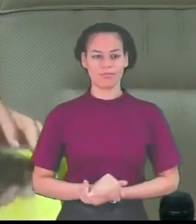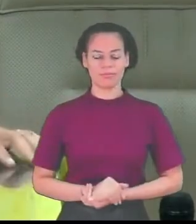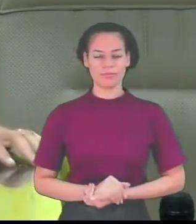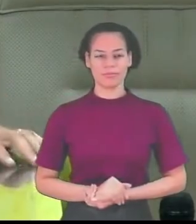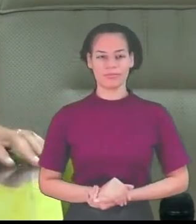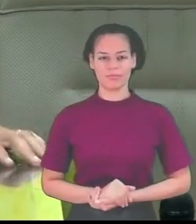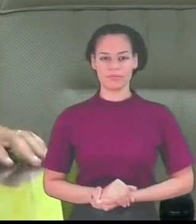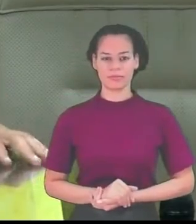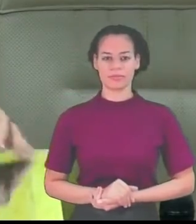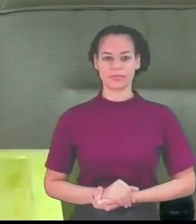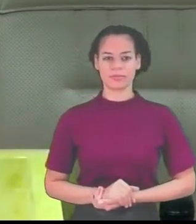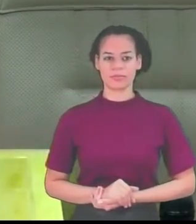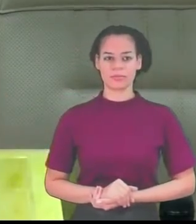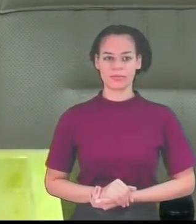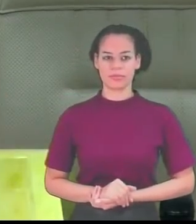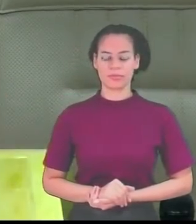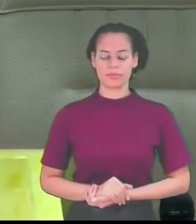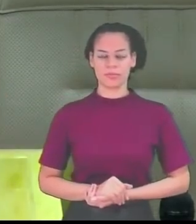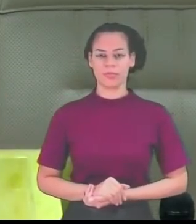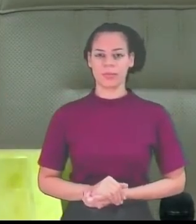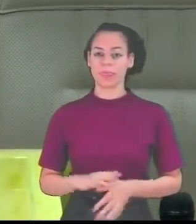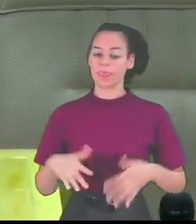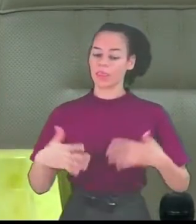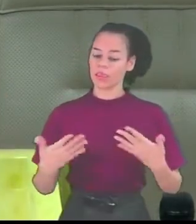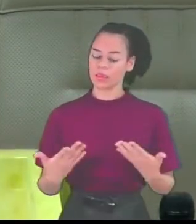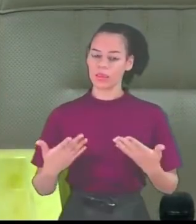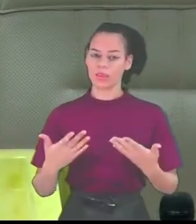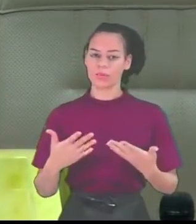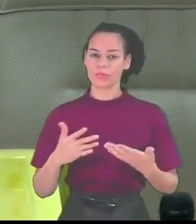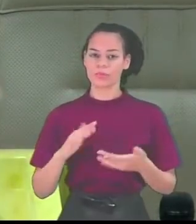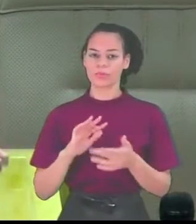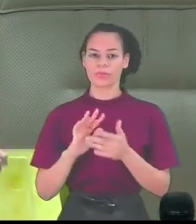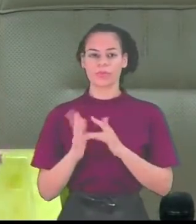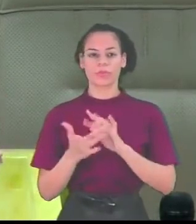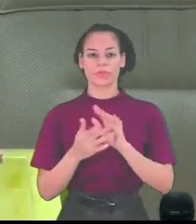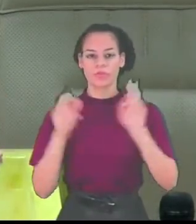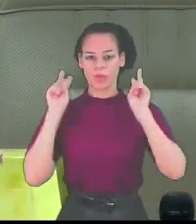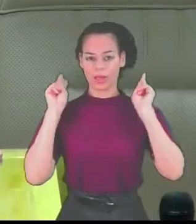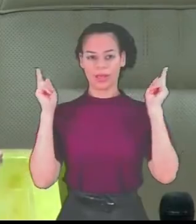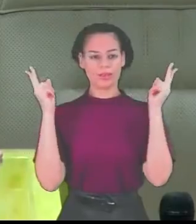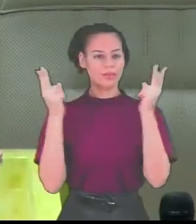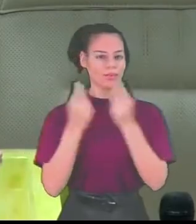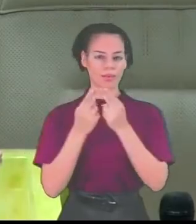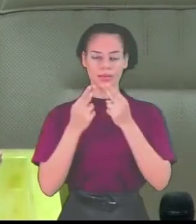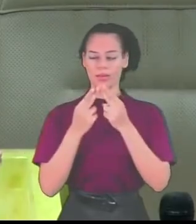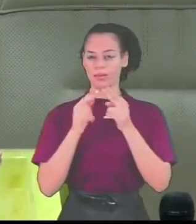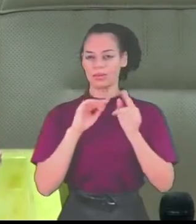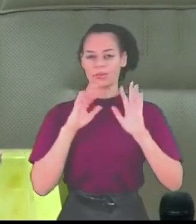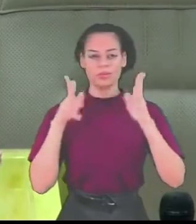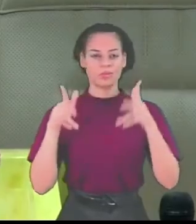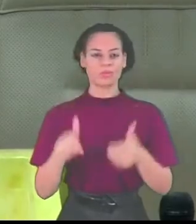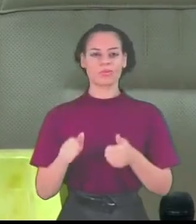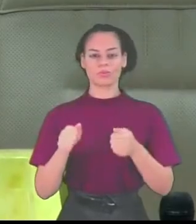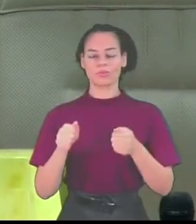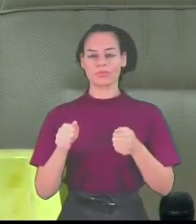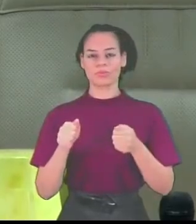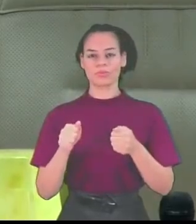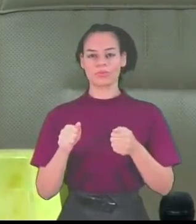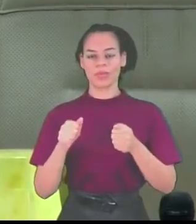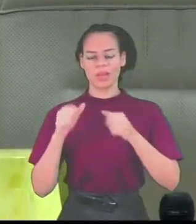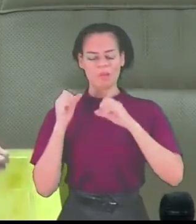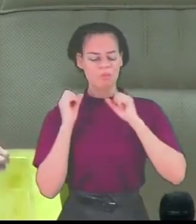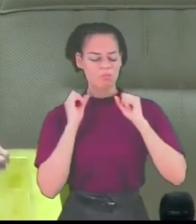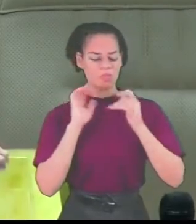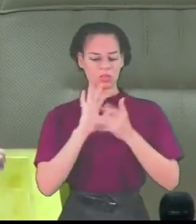E aí o Tumblr de iludir oi tudo e ele é